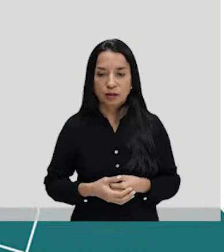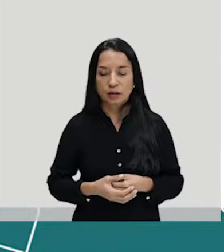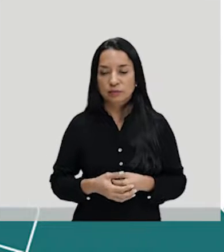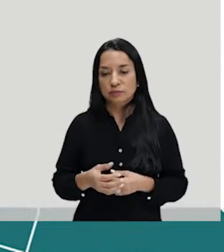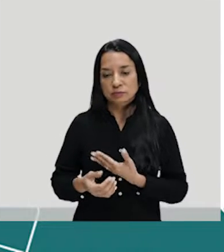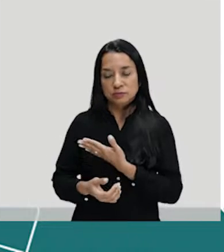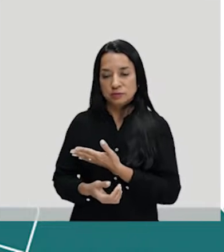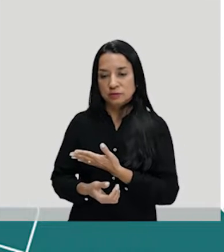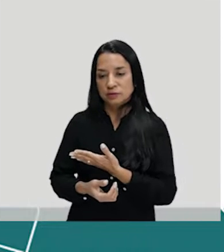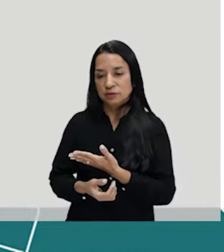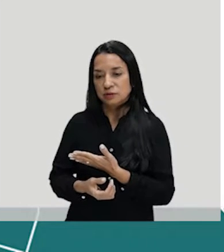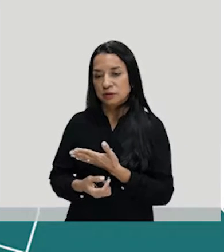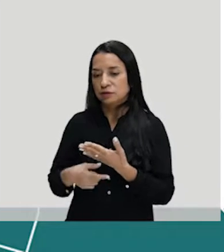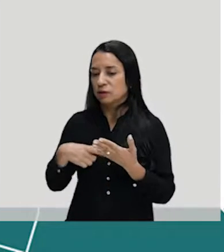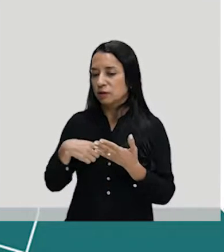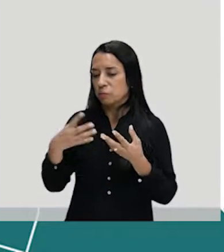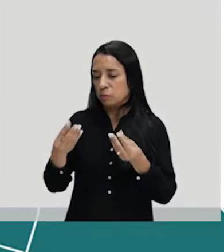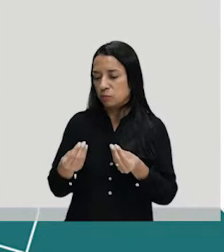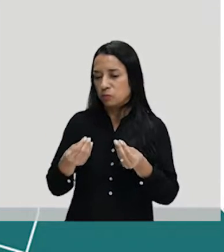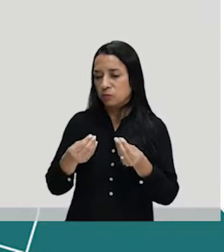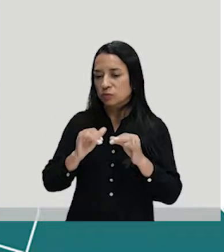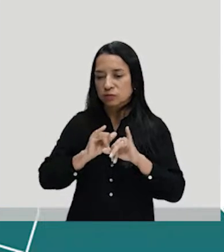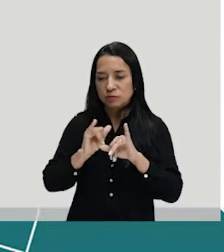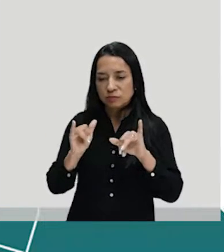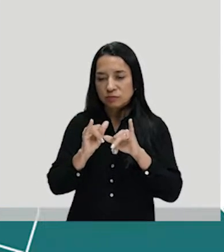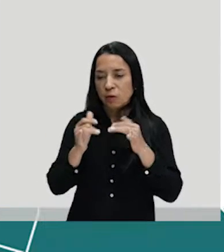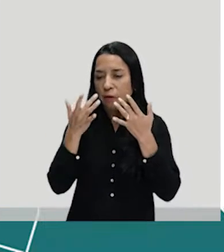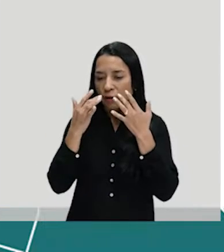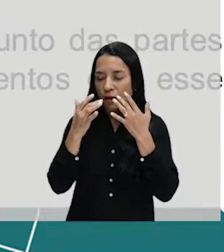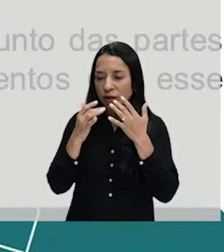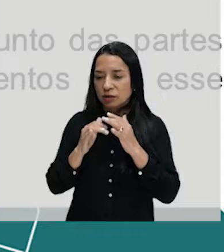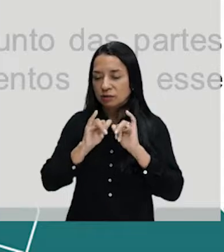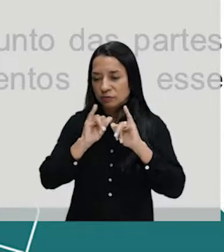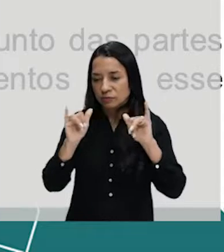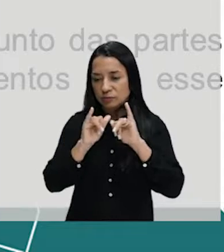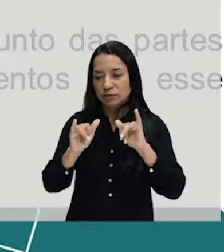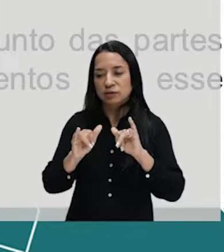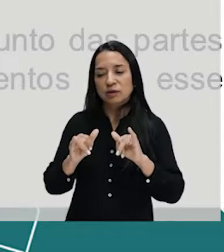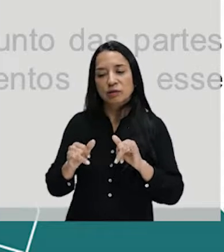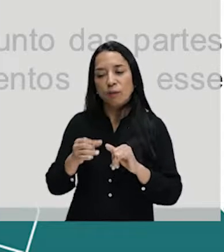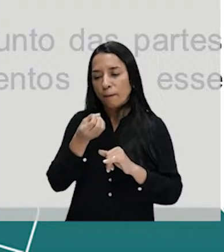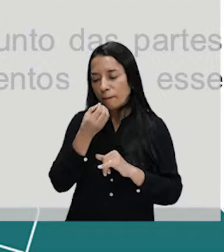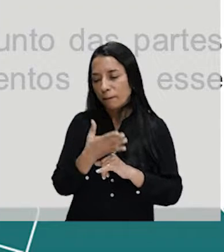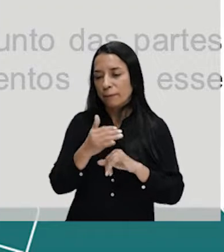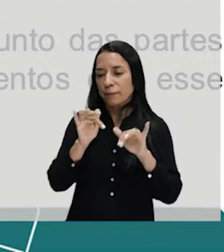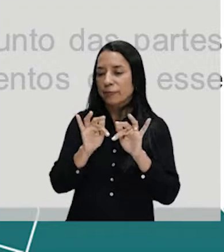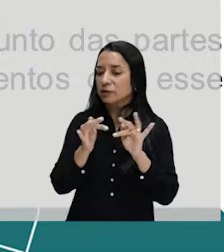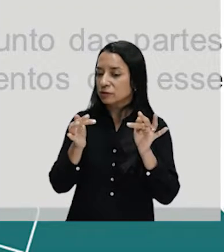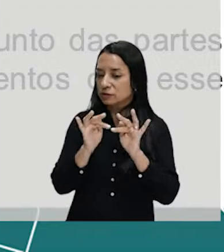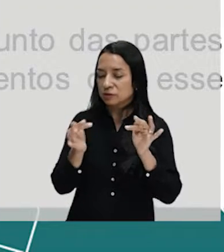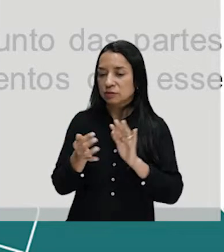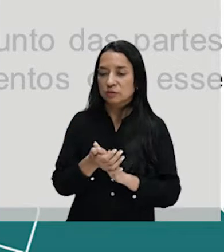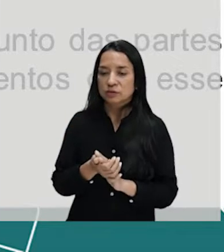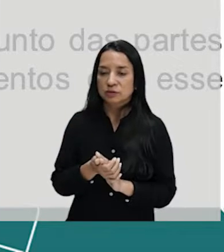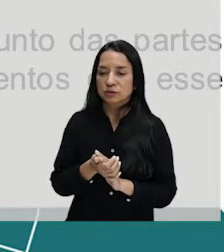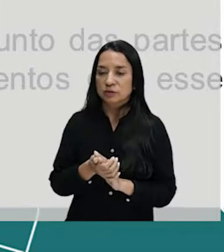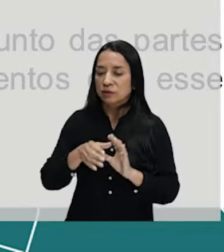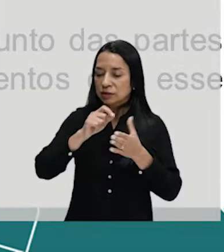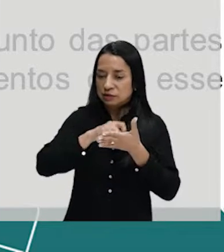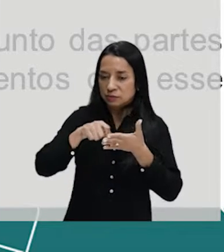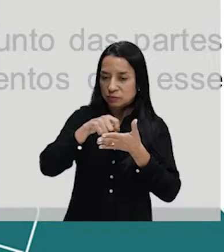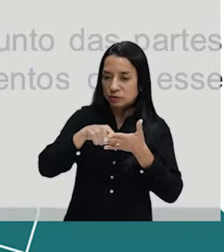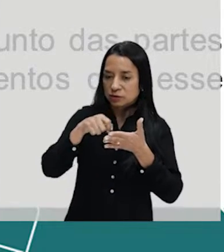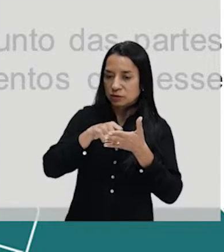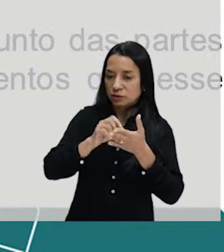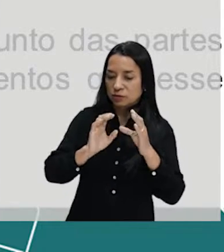apareça né muita informação mas é bem simples para você né e escrever o chamado Conjunto das partes você vai